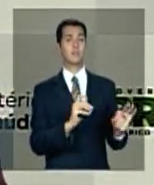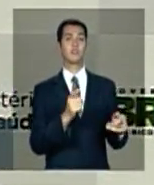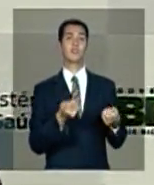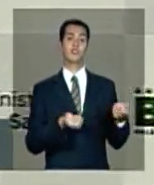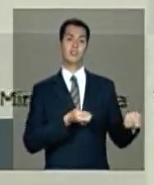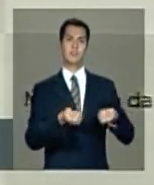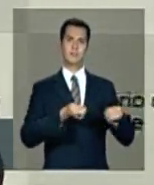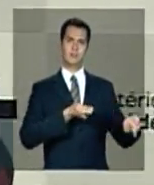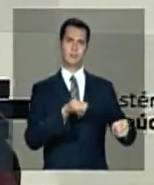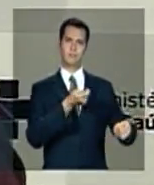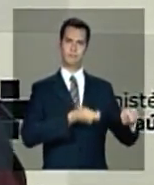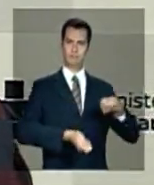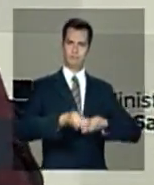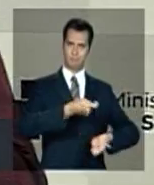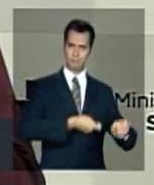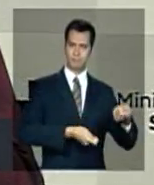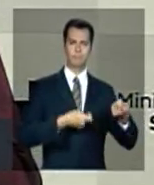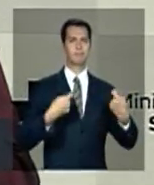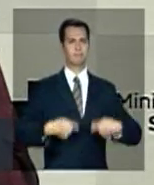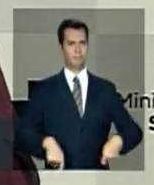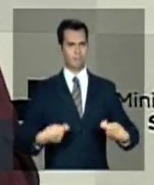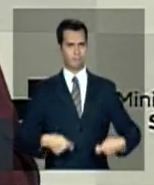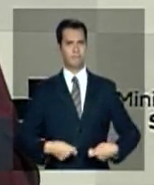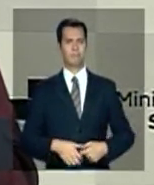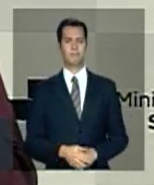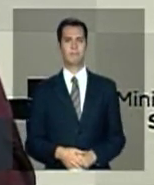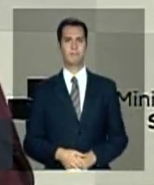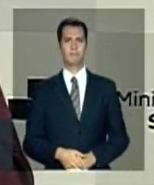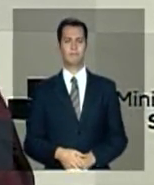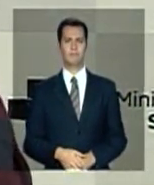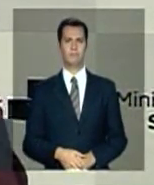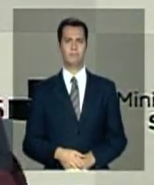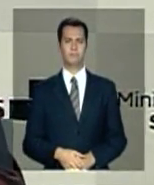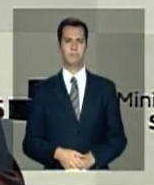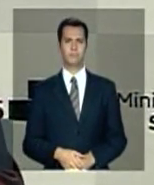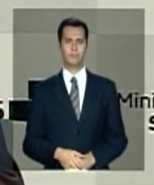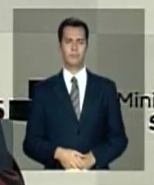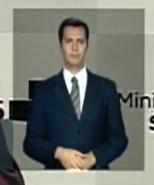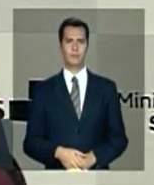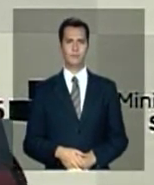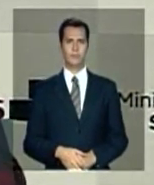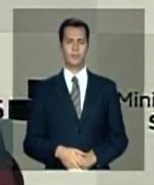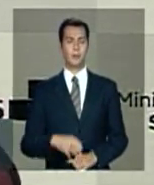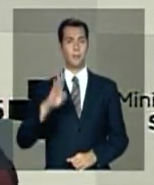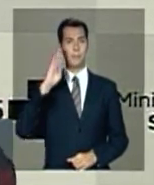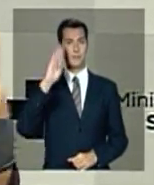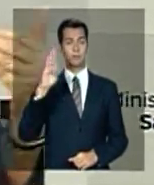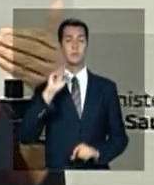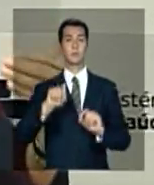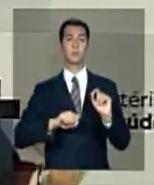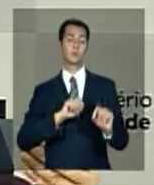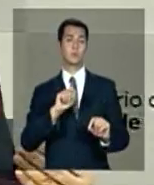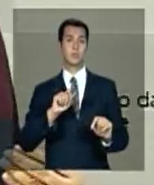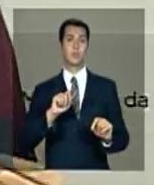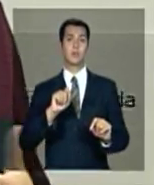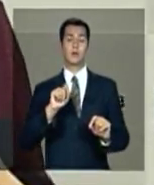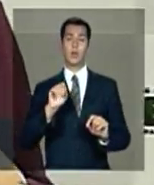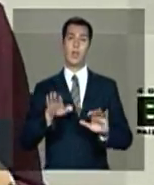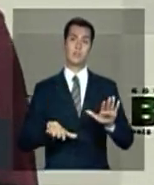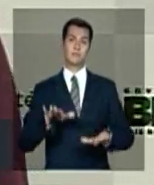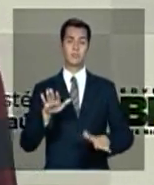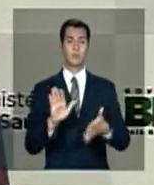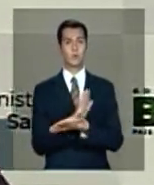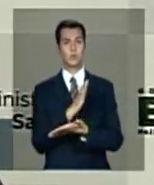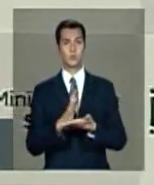gestão e principalmente quando se trata de programas que nós temos certeza